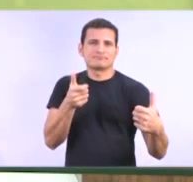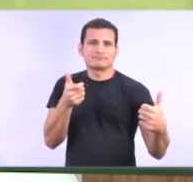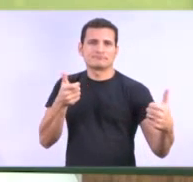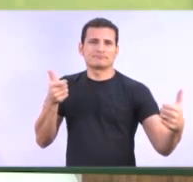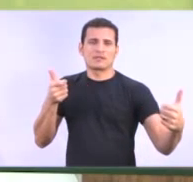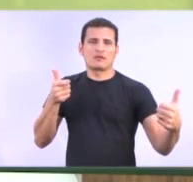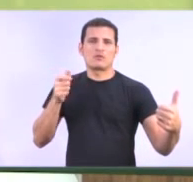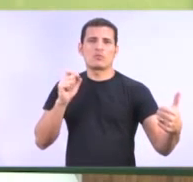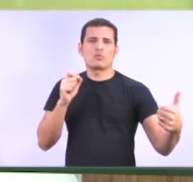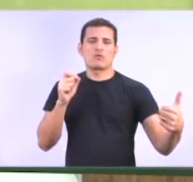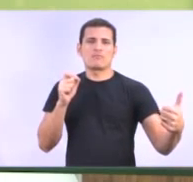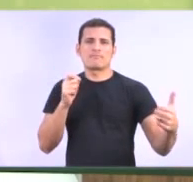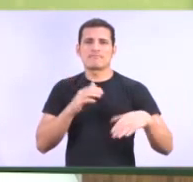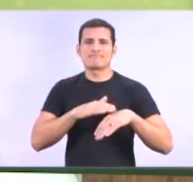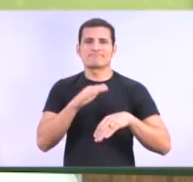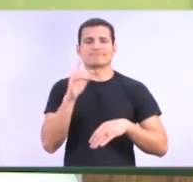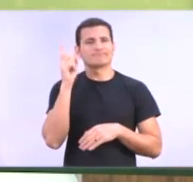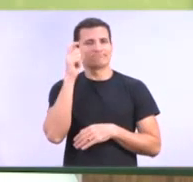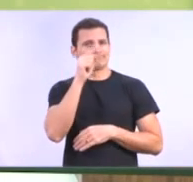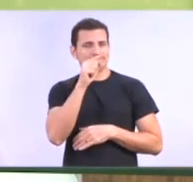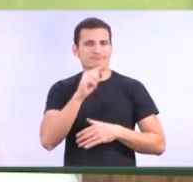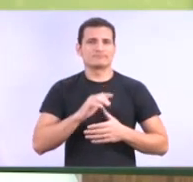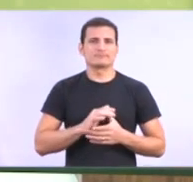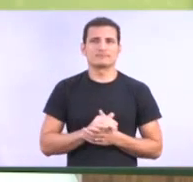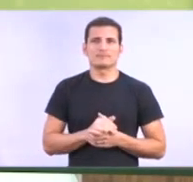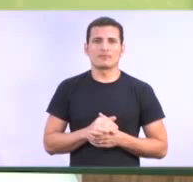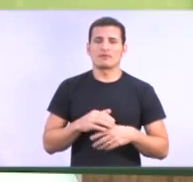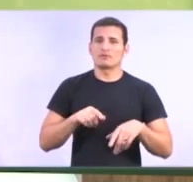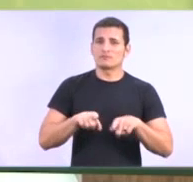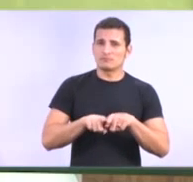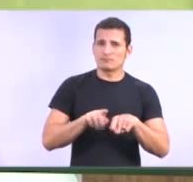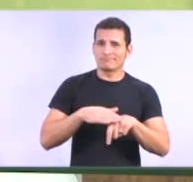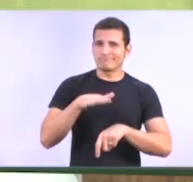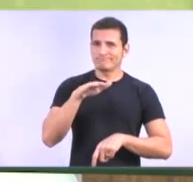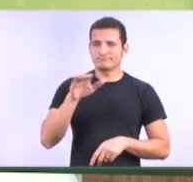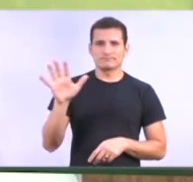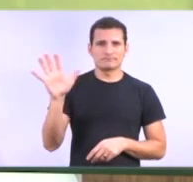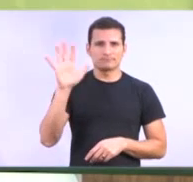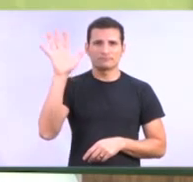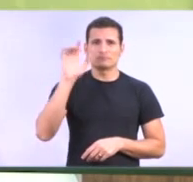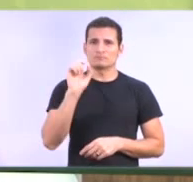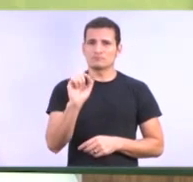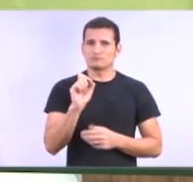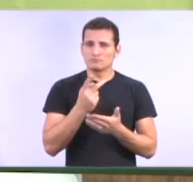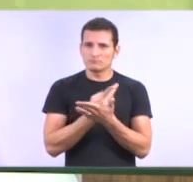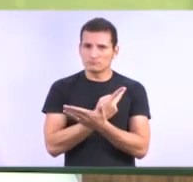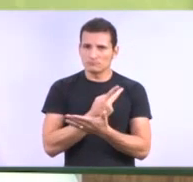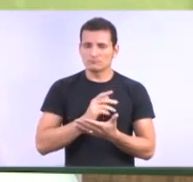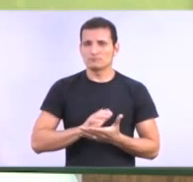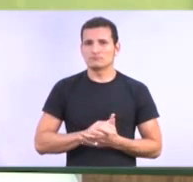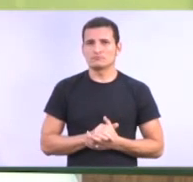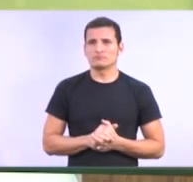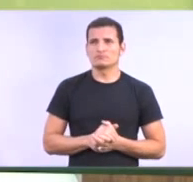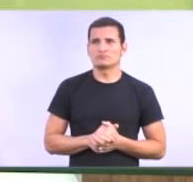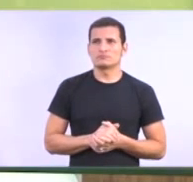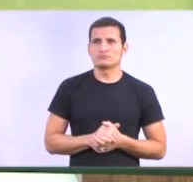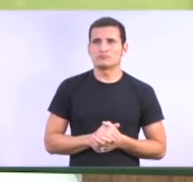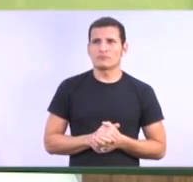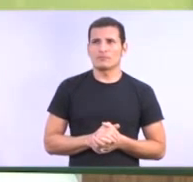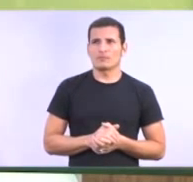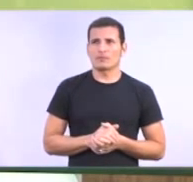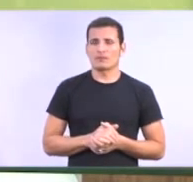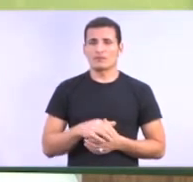difícil e, por conseguinte, mais cara também. Então, o que vai ocorrer? Quando você está